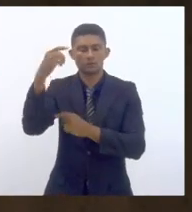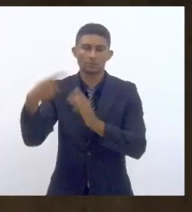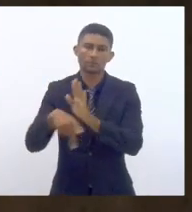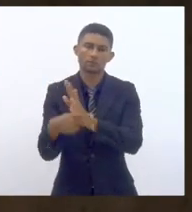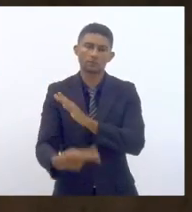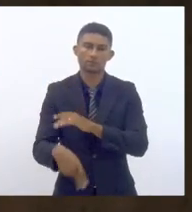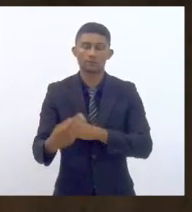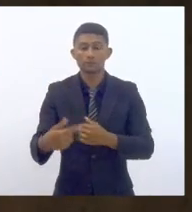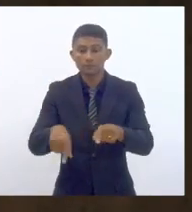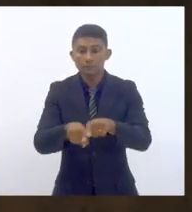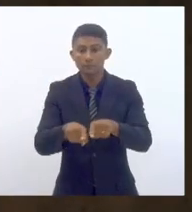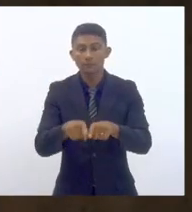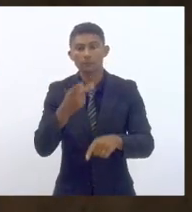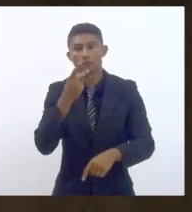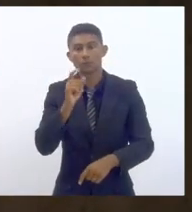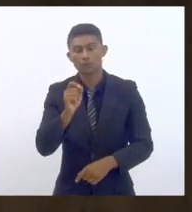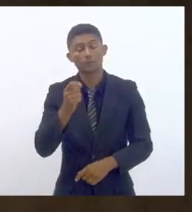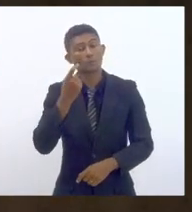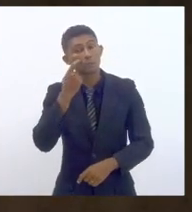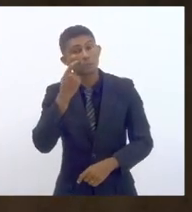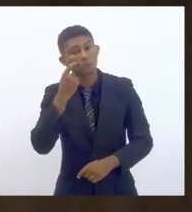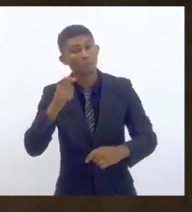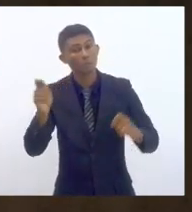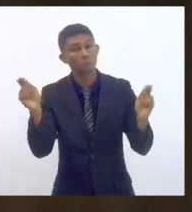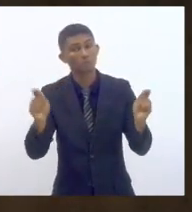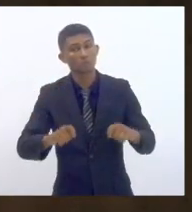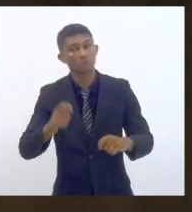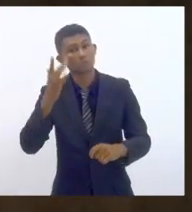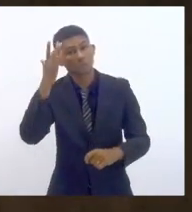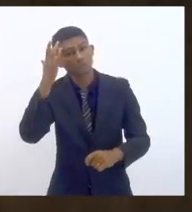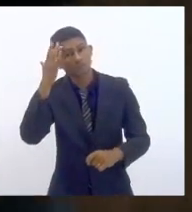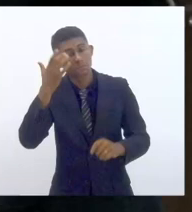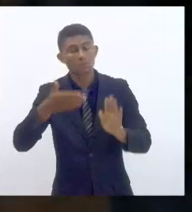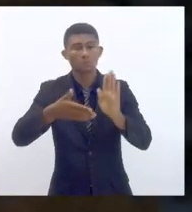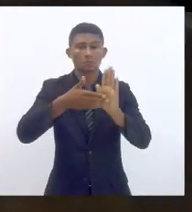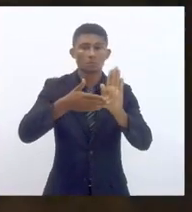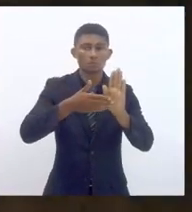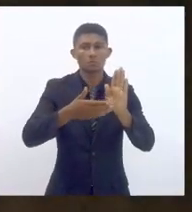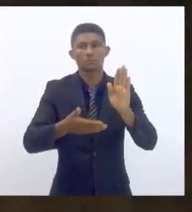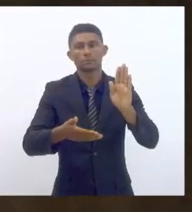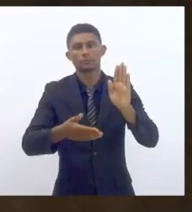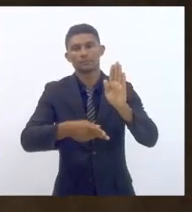de ordem, se é possível incluir na pauta ainda o projeto de lei